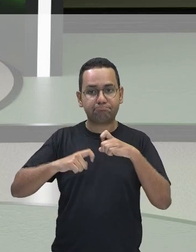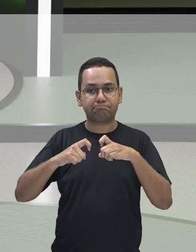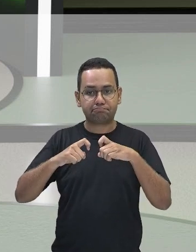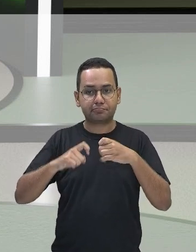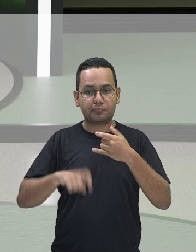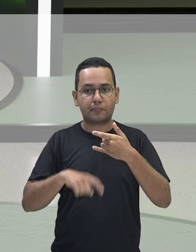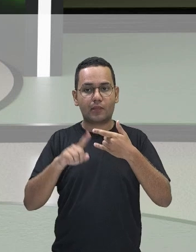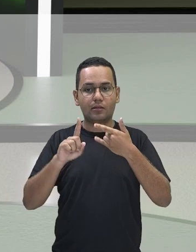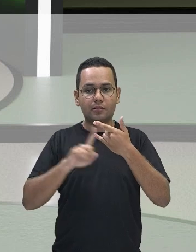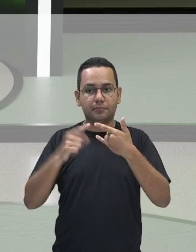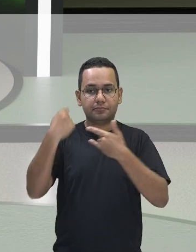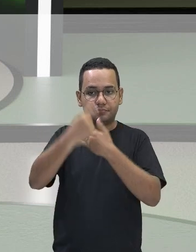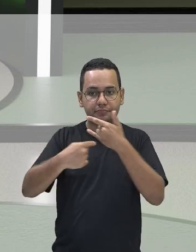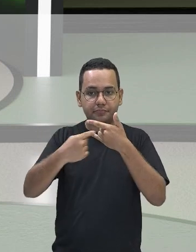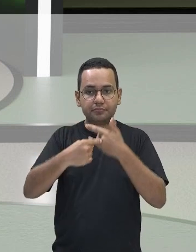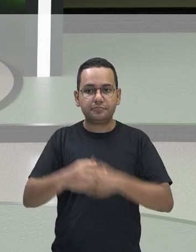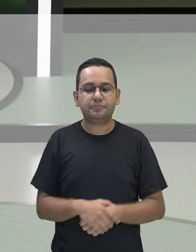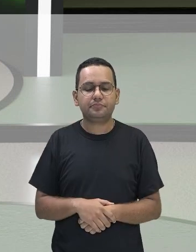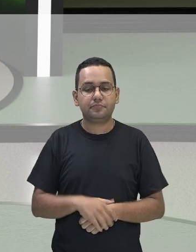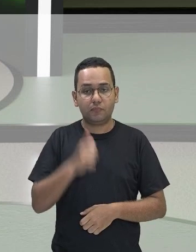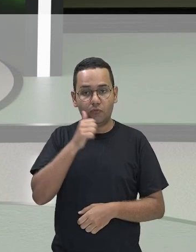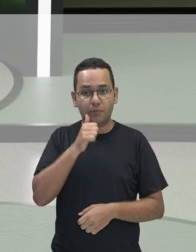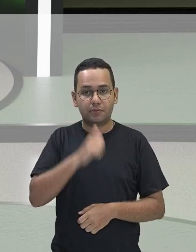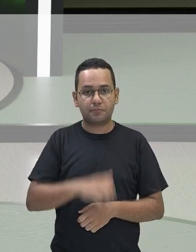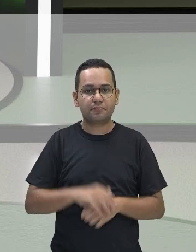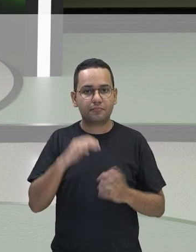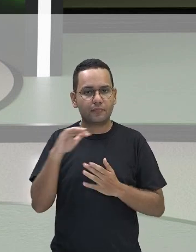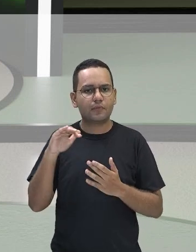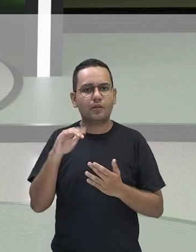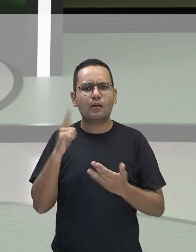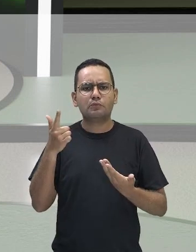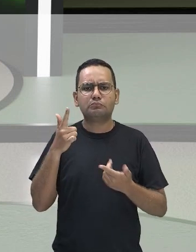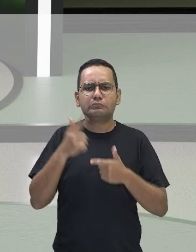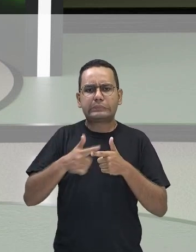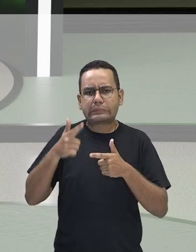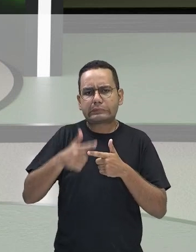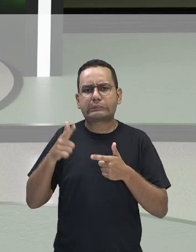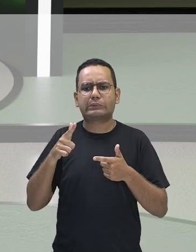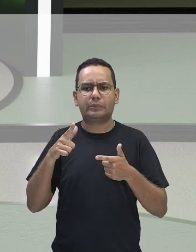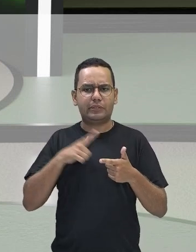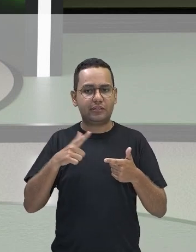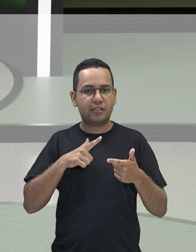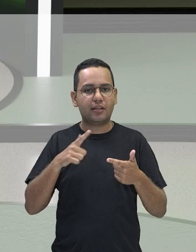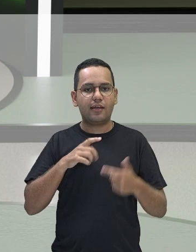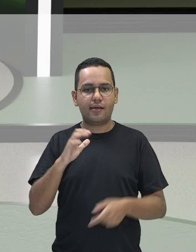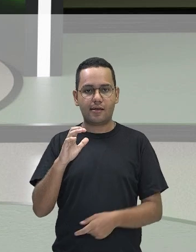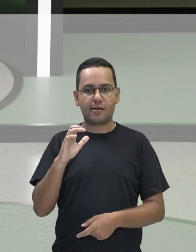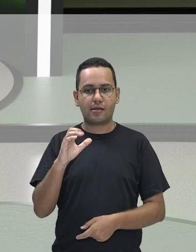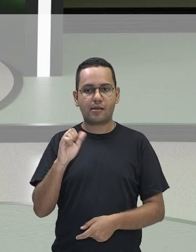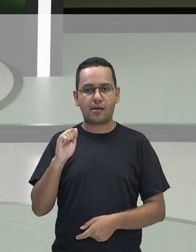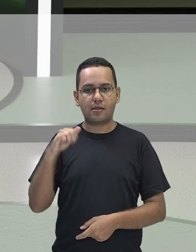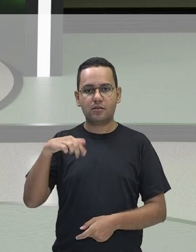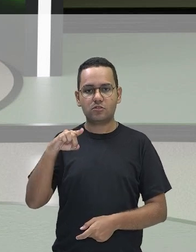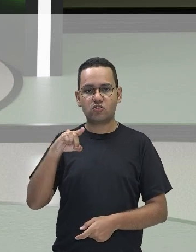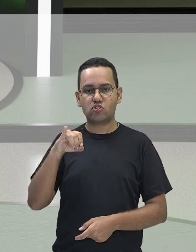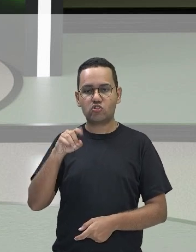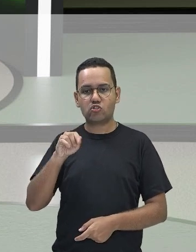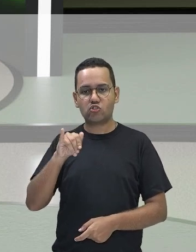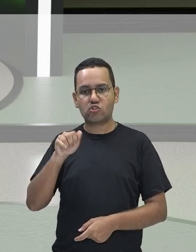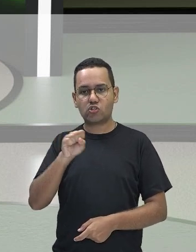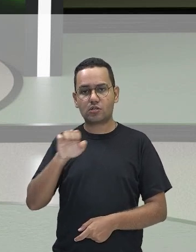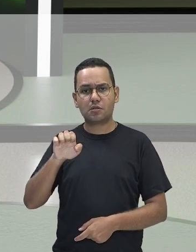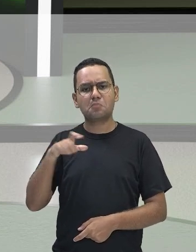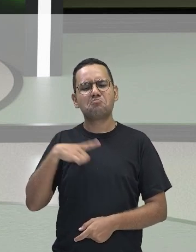um problema bastante comum é a candidíase. E ele, infelizmente, afeta uma quantidade enorme